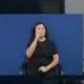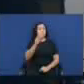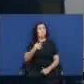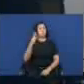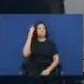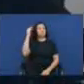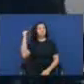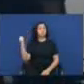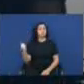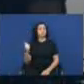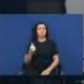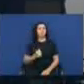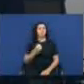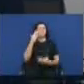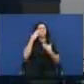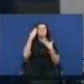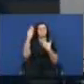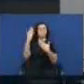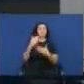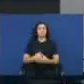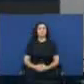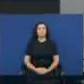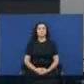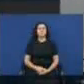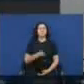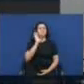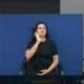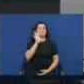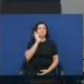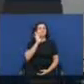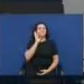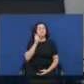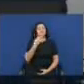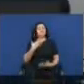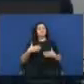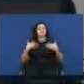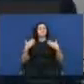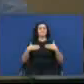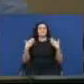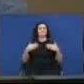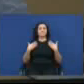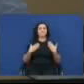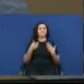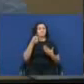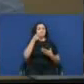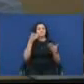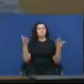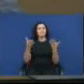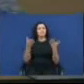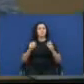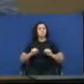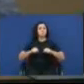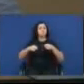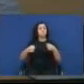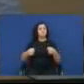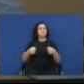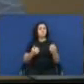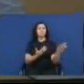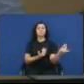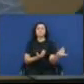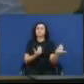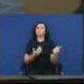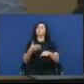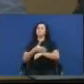menino. Muito obrigada, senhor presidente. Que legal, que legal. Que alegria para nós ver o engajamento da